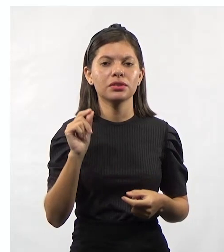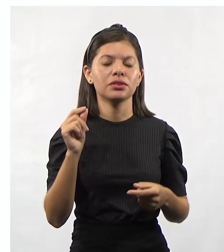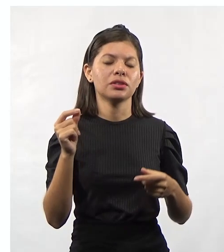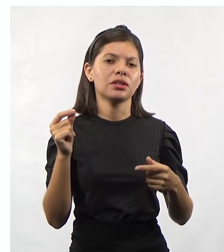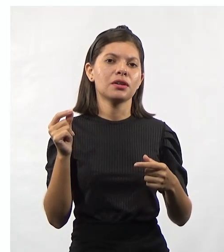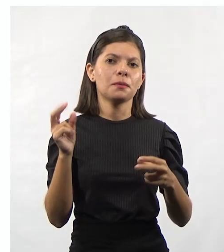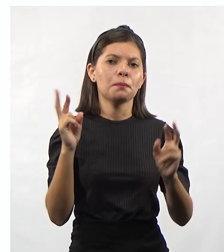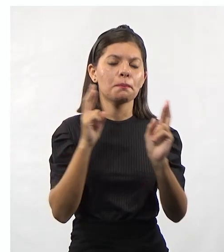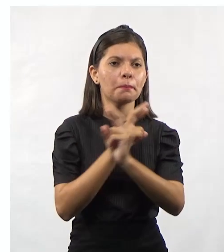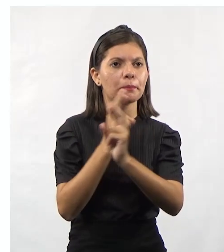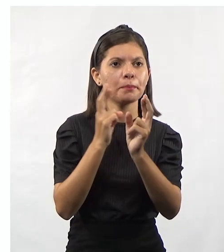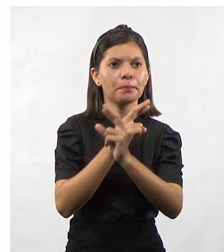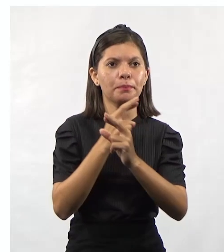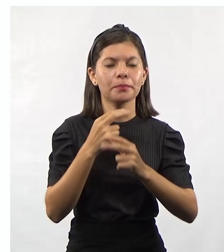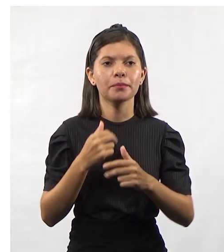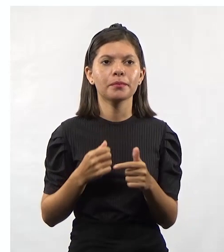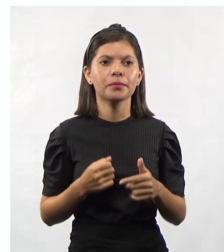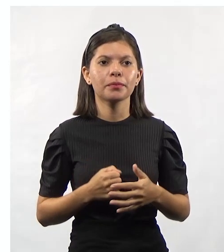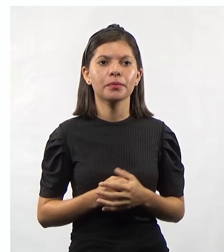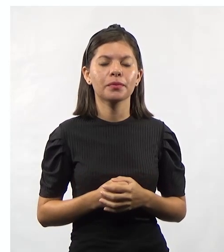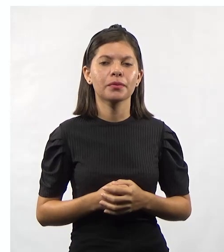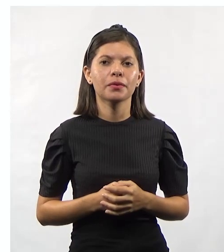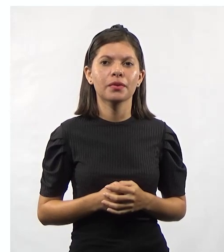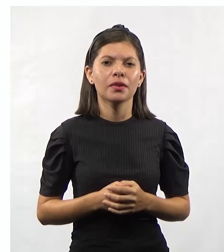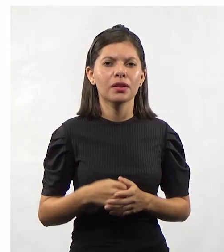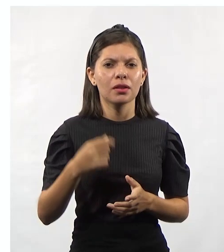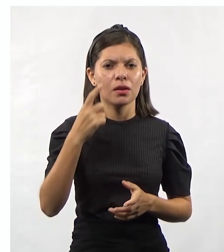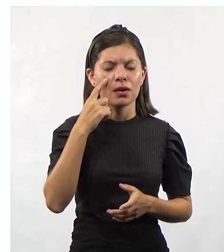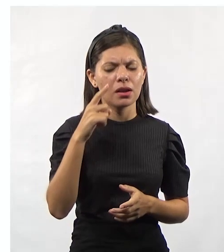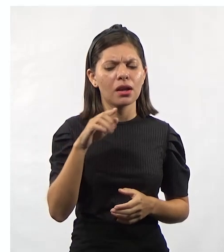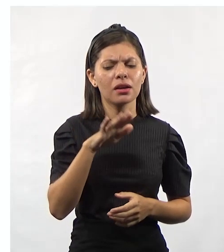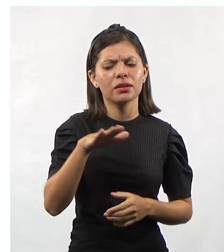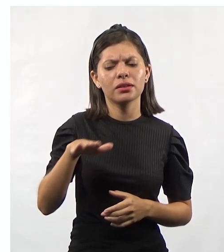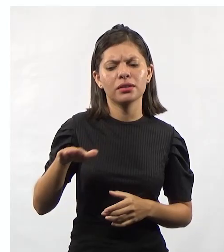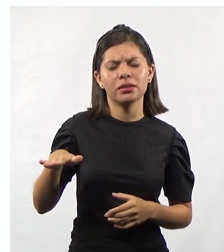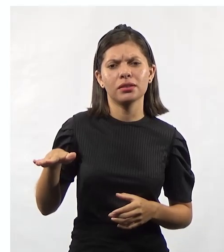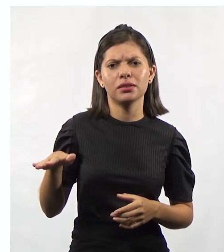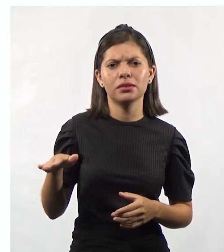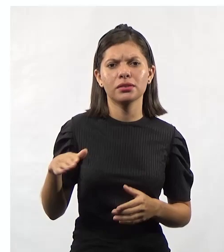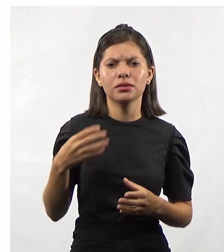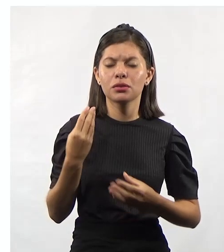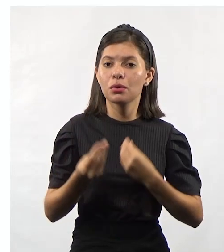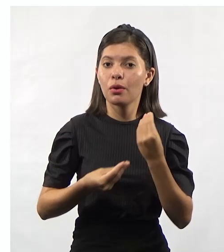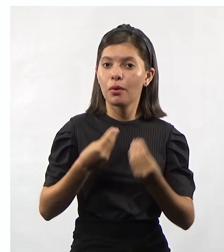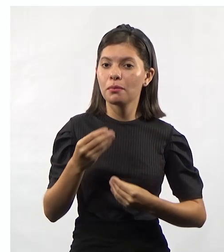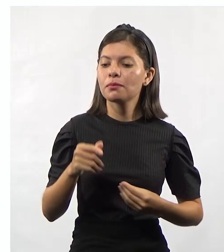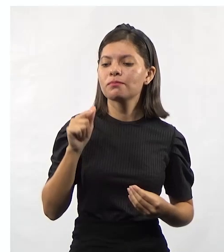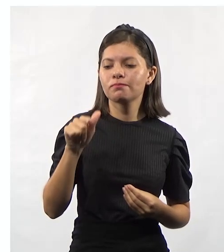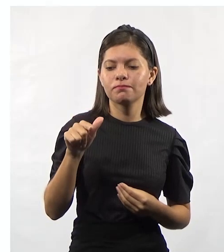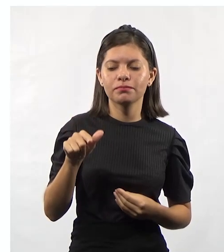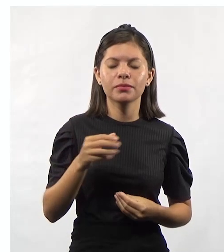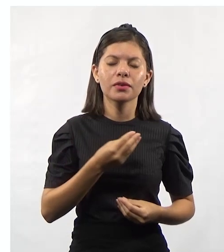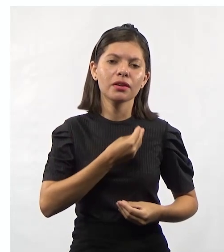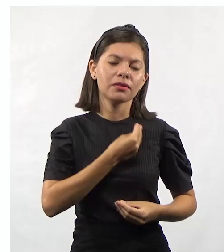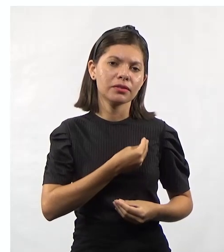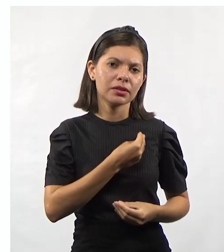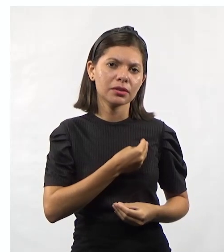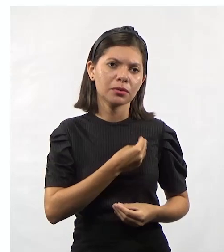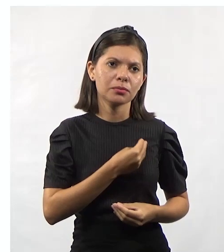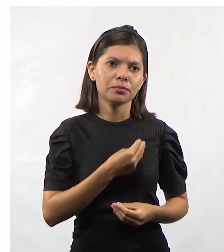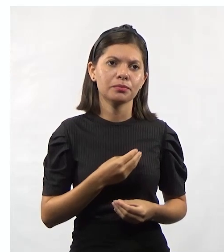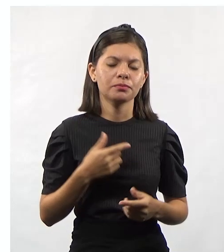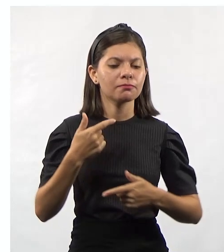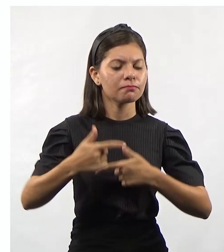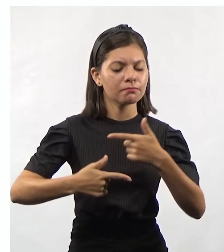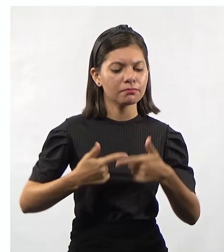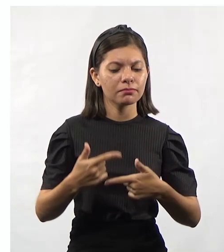e de relações de parentesco. Então, eu tenho que olhar para esta criança a partir dela mesma, né? Que